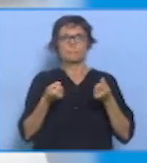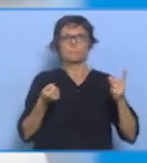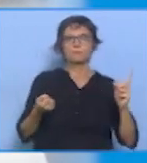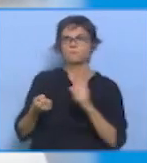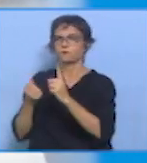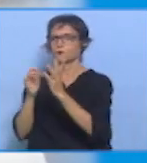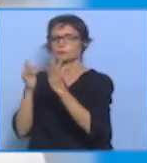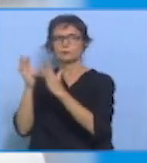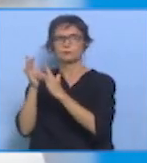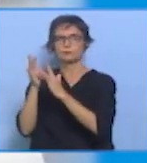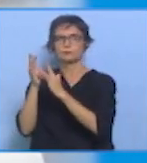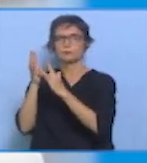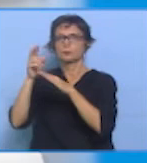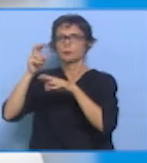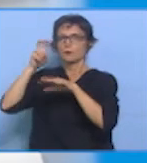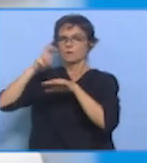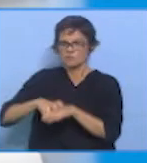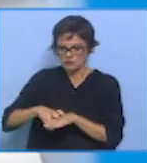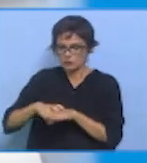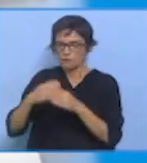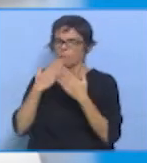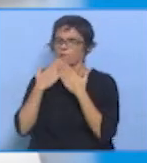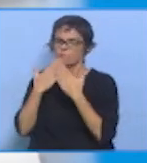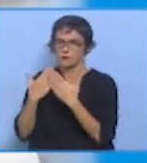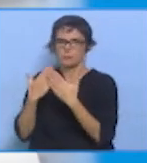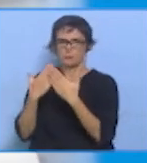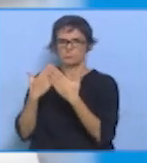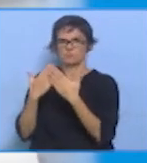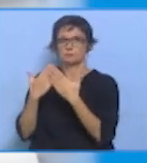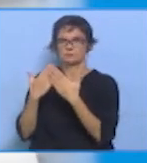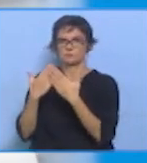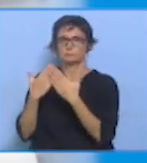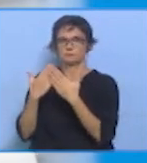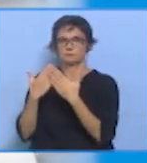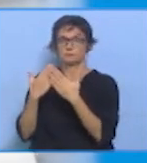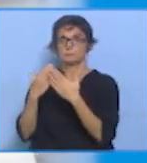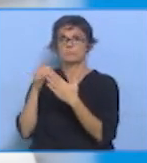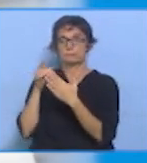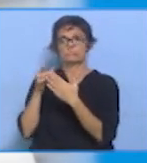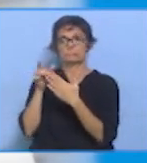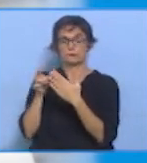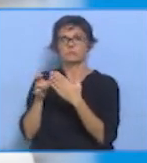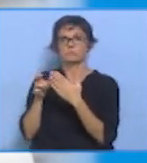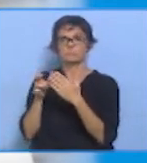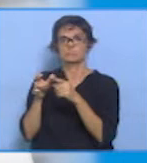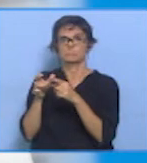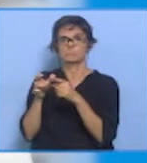rosto em terra aos pés de Jesus para lhe agradecer. Era um samaritano.